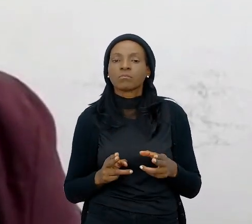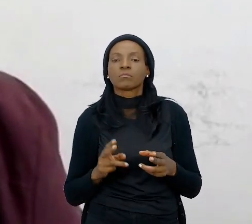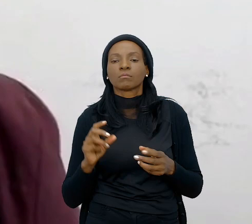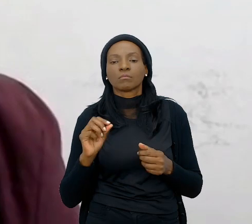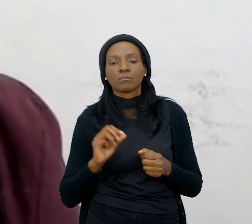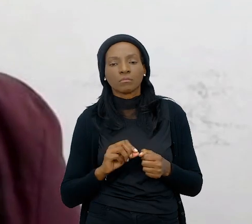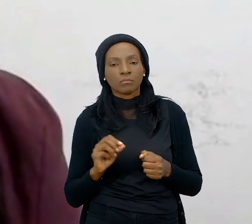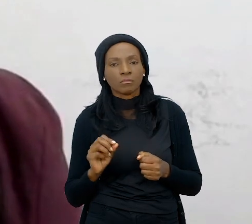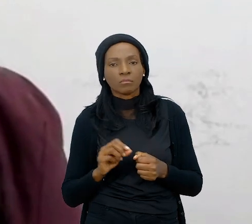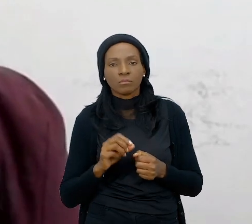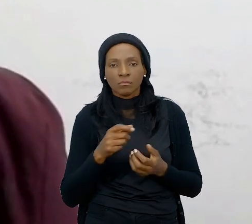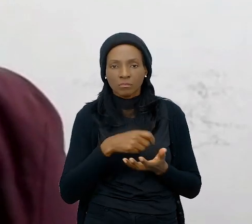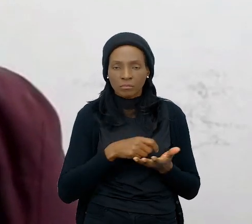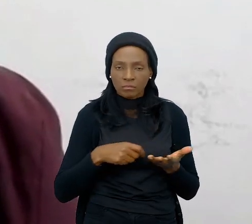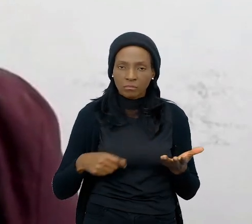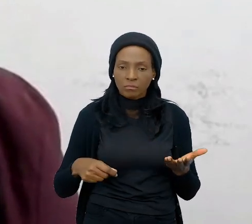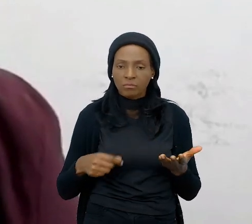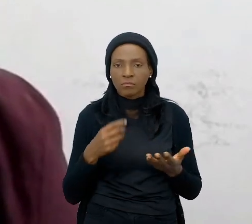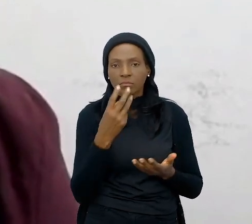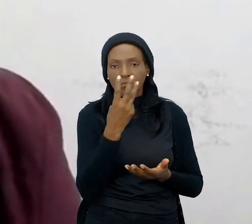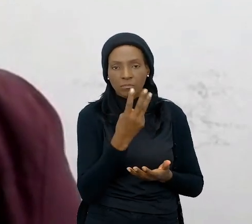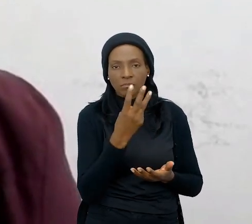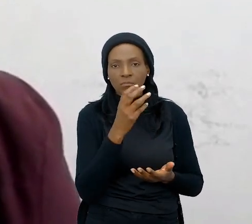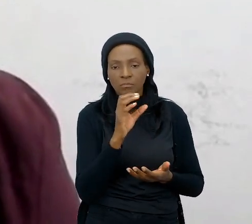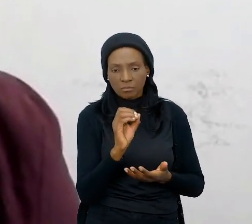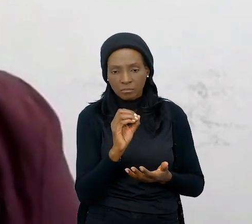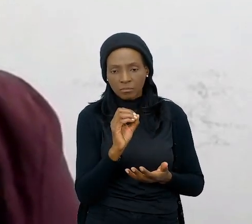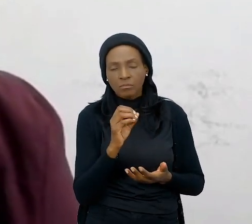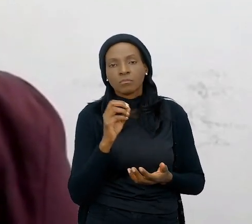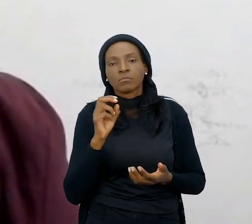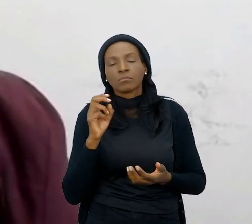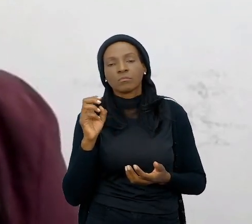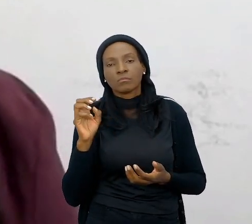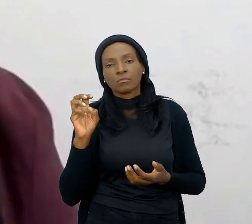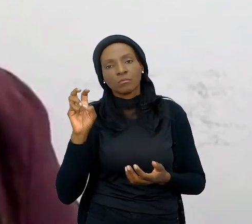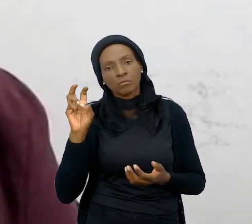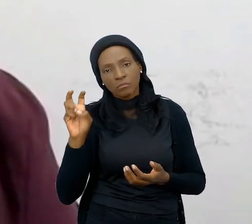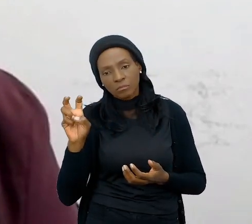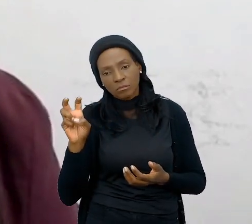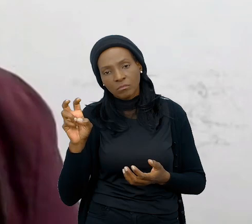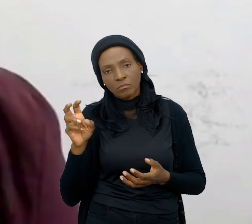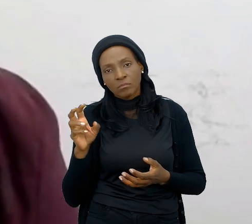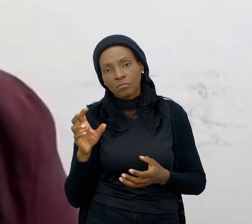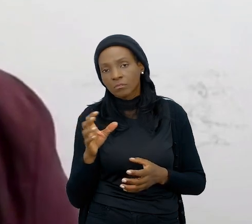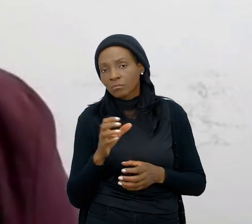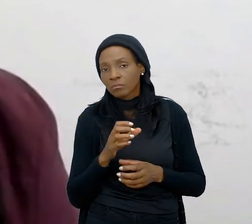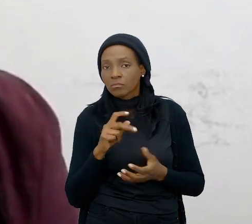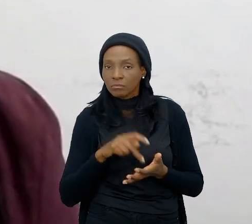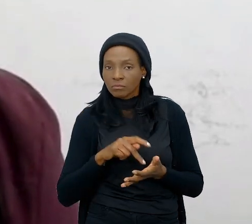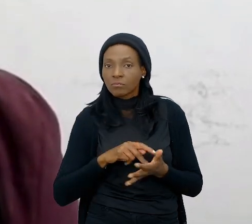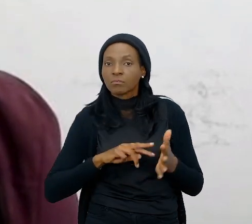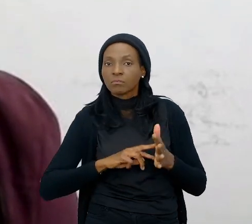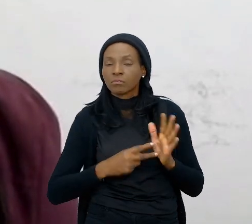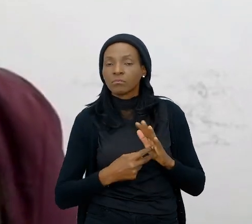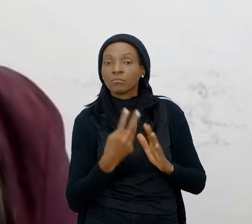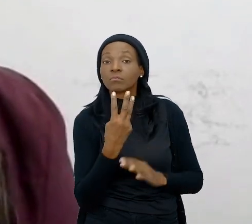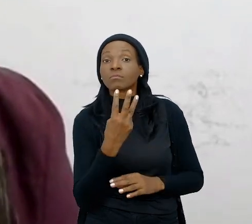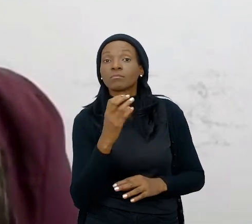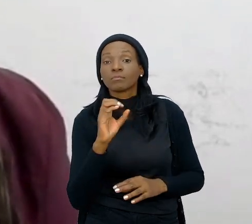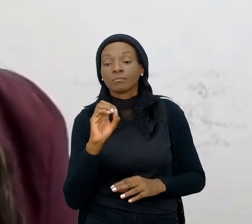estão falando. Então, o número 30 e o 5, né, formando, na realidade, o número